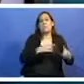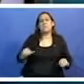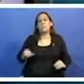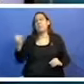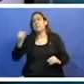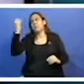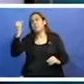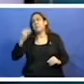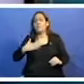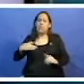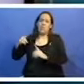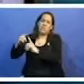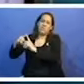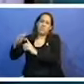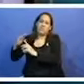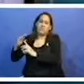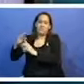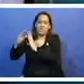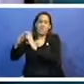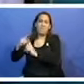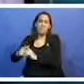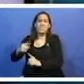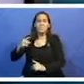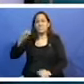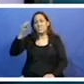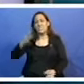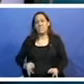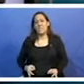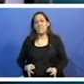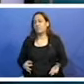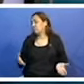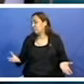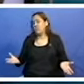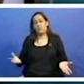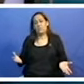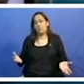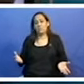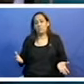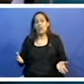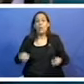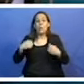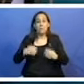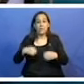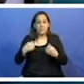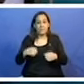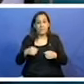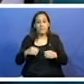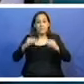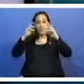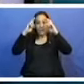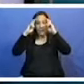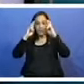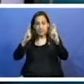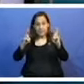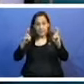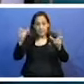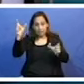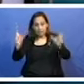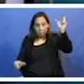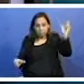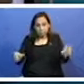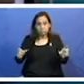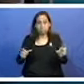minha é a certa. São conceitos diferentes, né? E aí a gente deve apenas respeitar. Ou